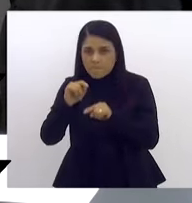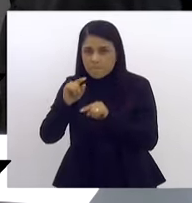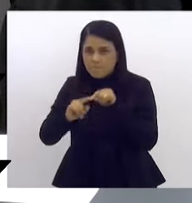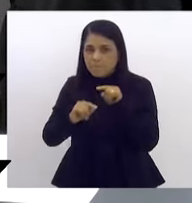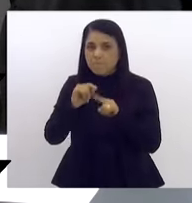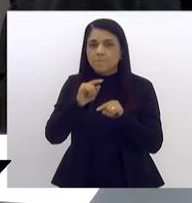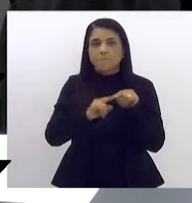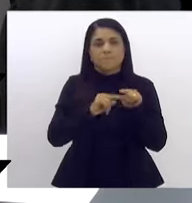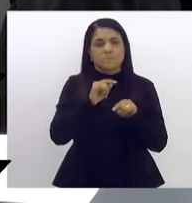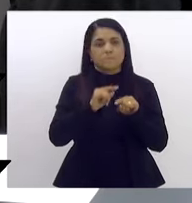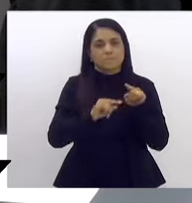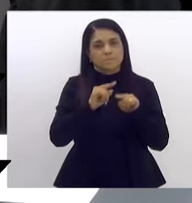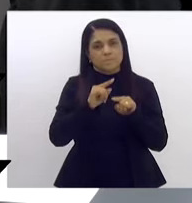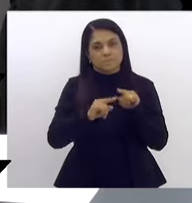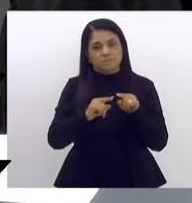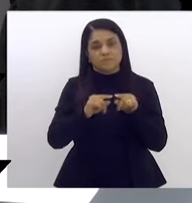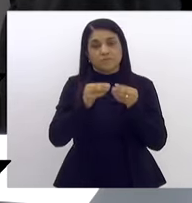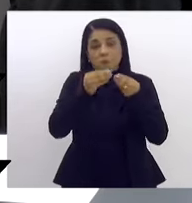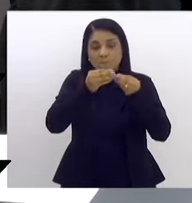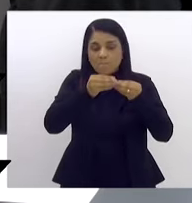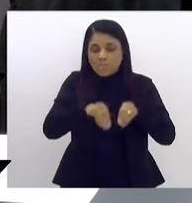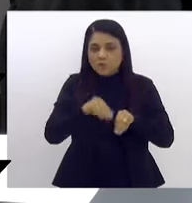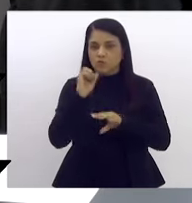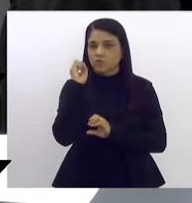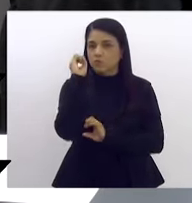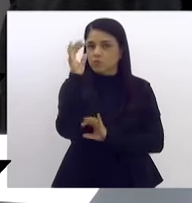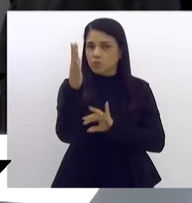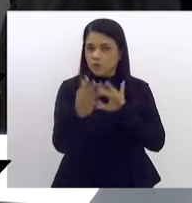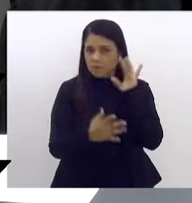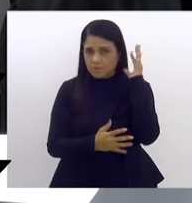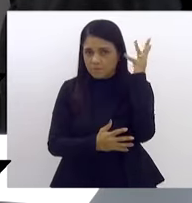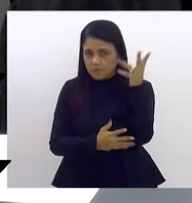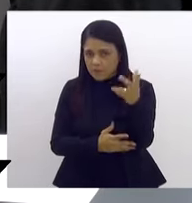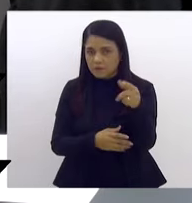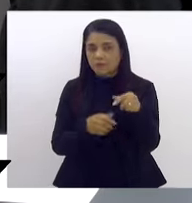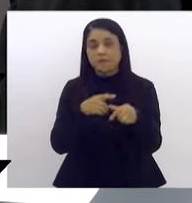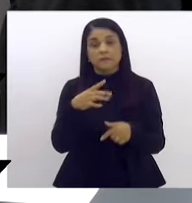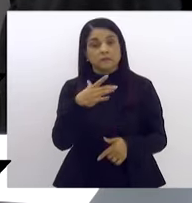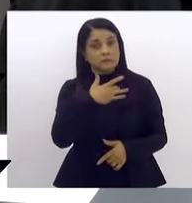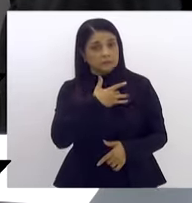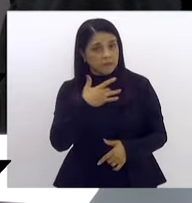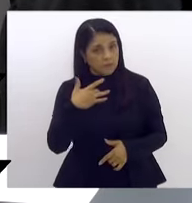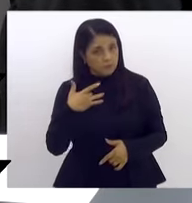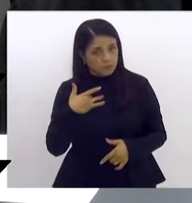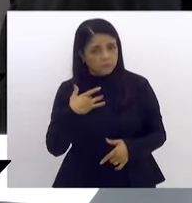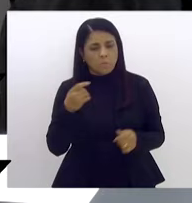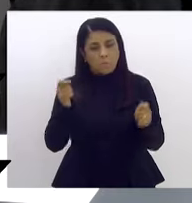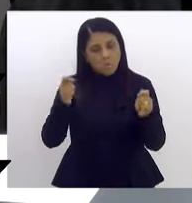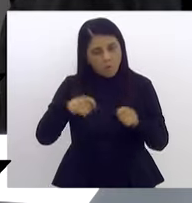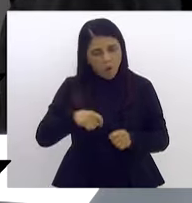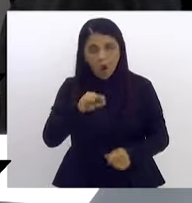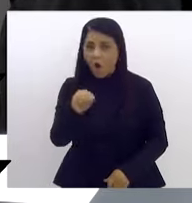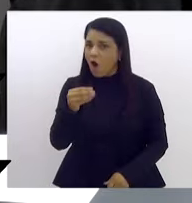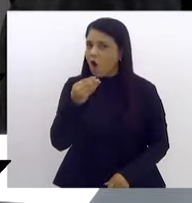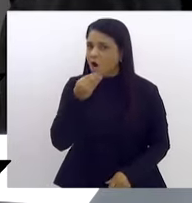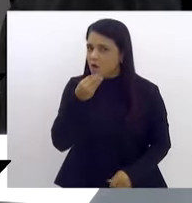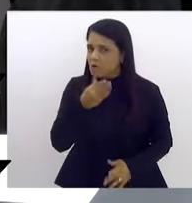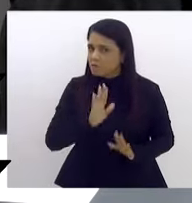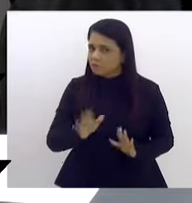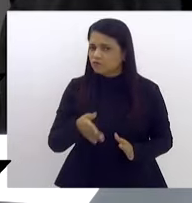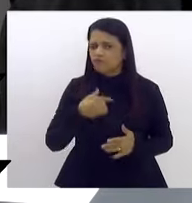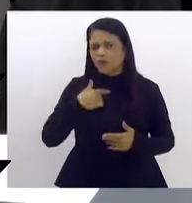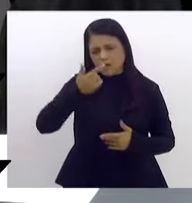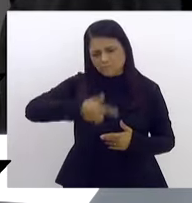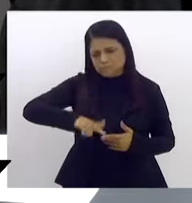materiais que são nocivos ao meio ambiente e à saúde né isso obviamente a gente pode fazer isso né já fizemos várias